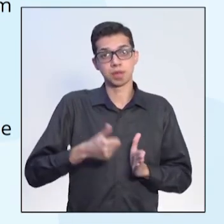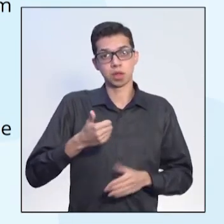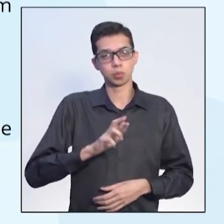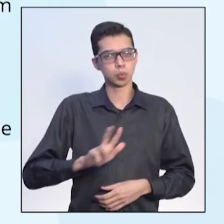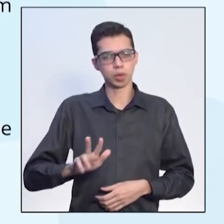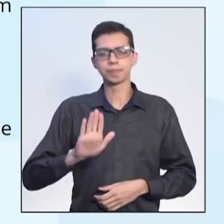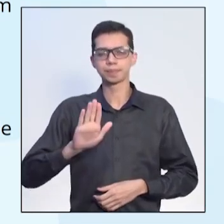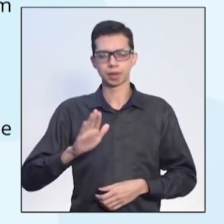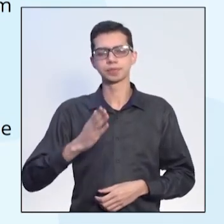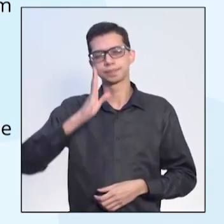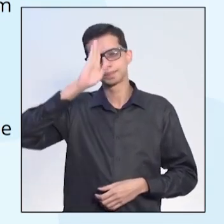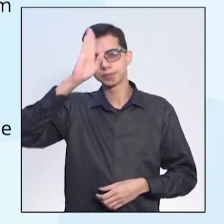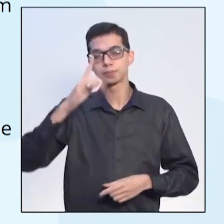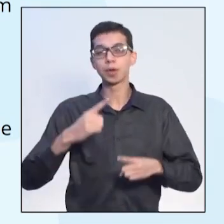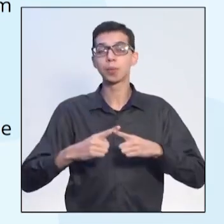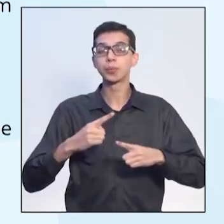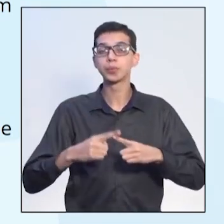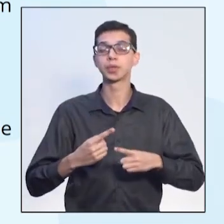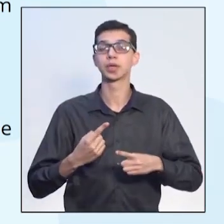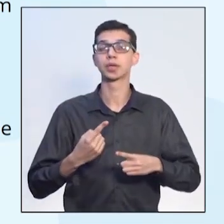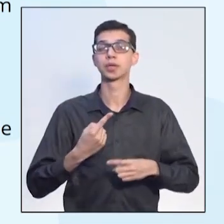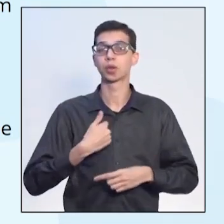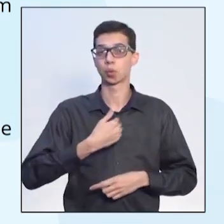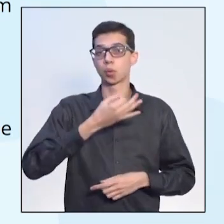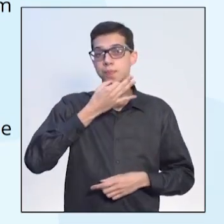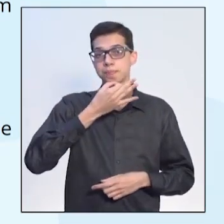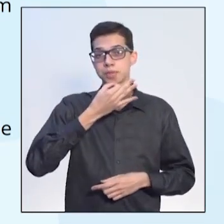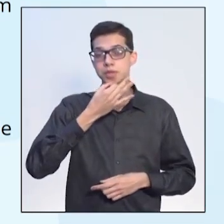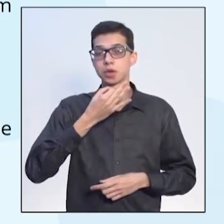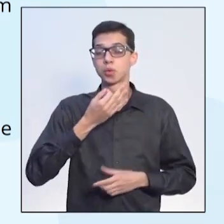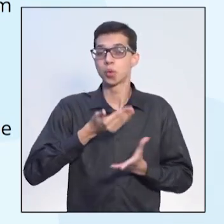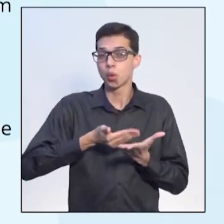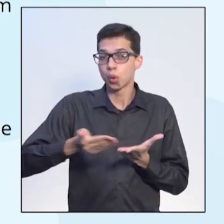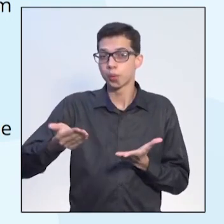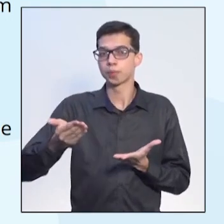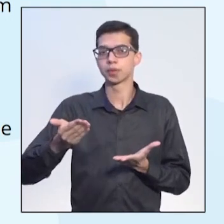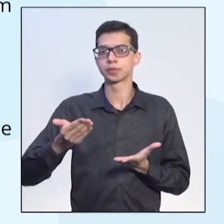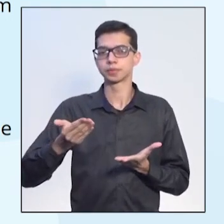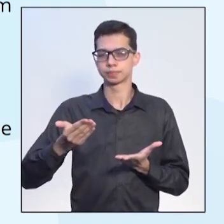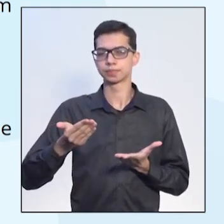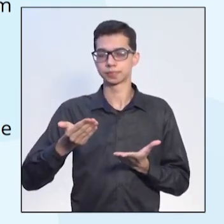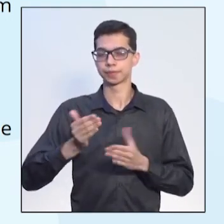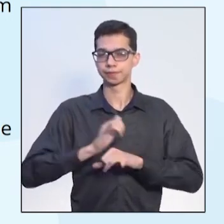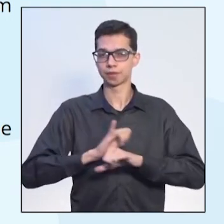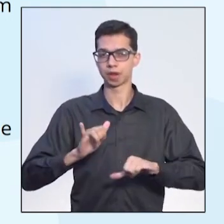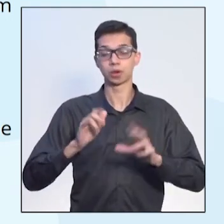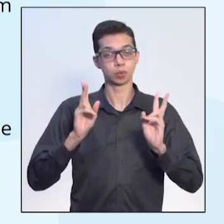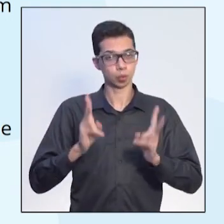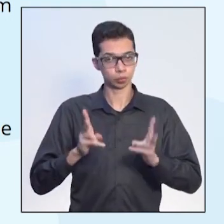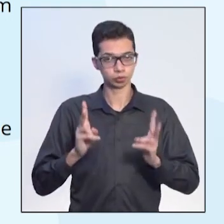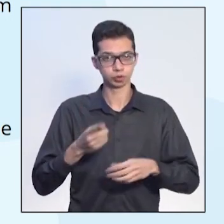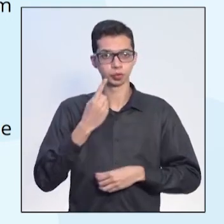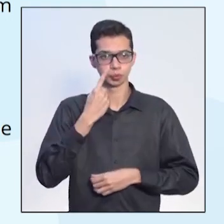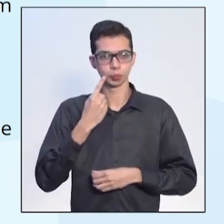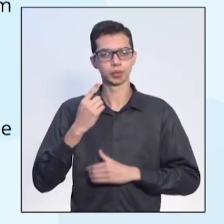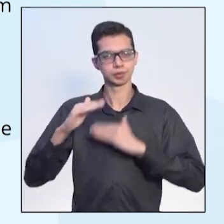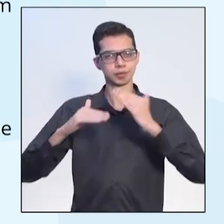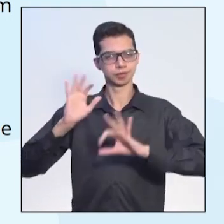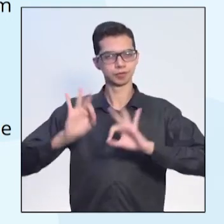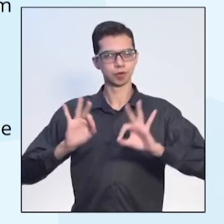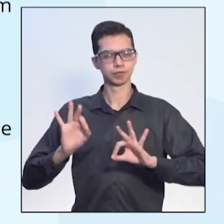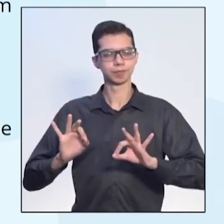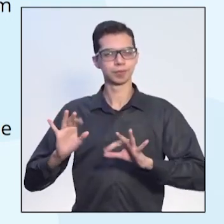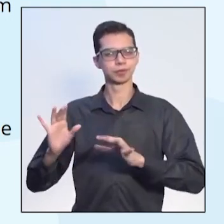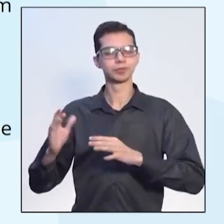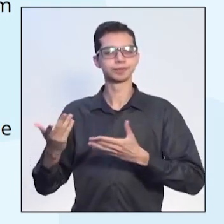indicar caminhos. Estou sustentando a opinião do primeiro parágrafo, né, da introdução. E a conclusão. Enfoque